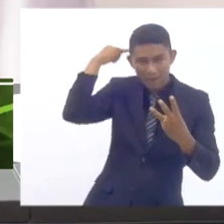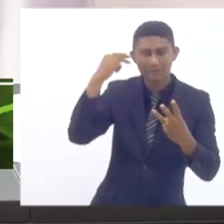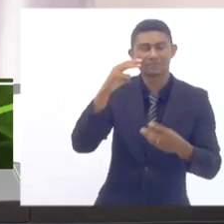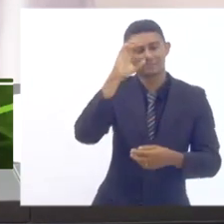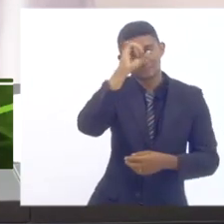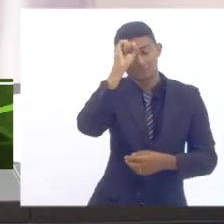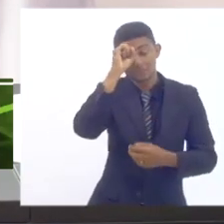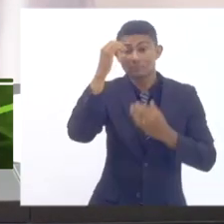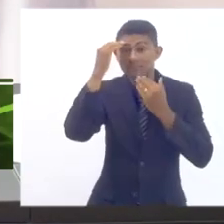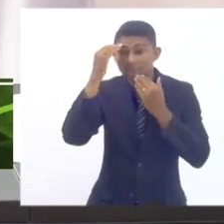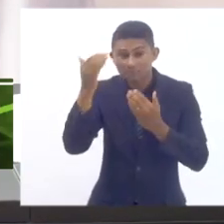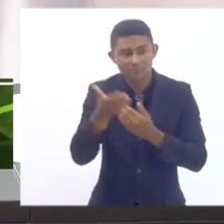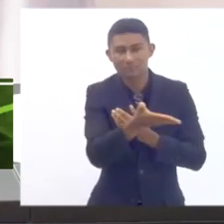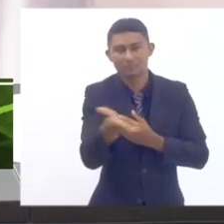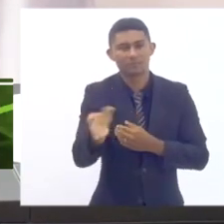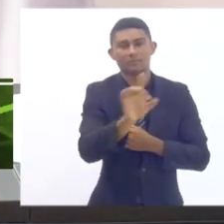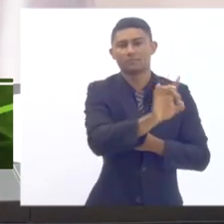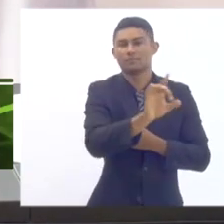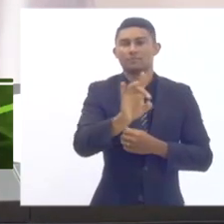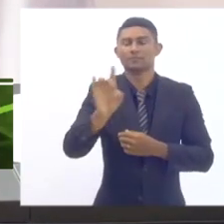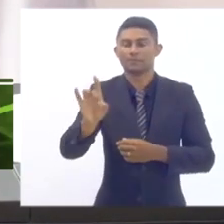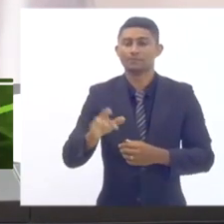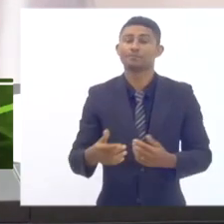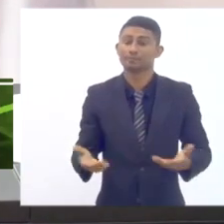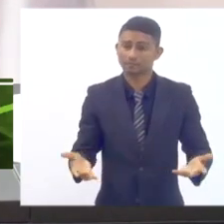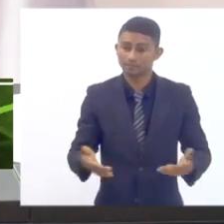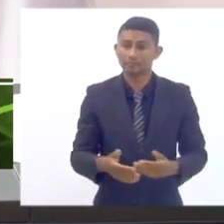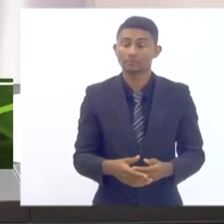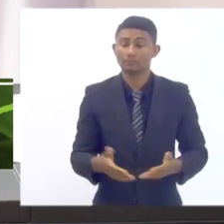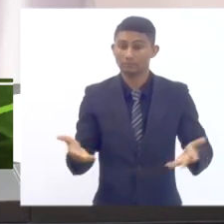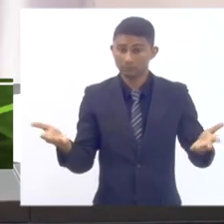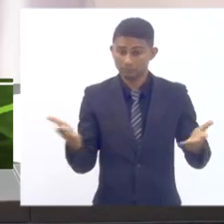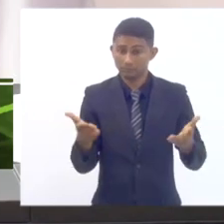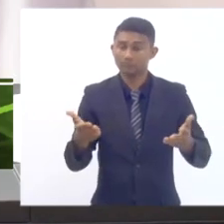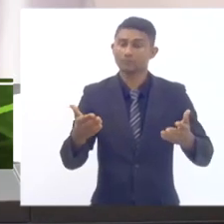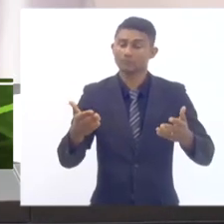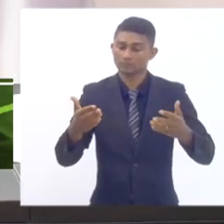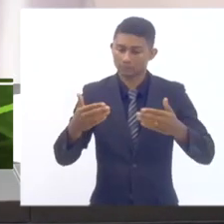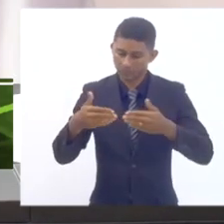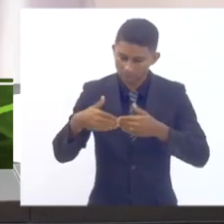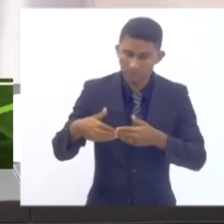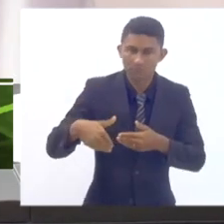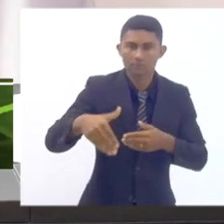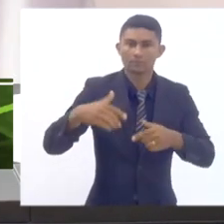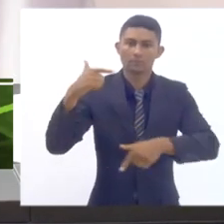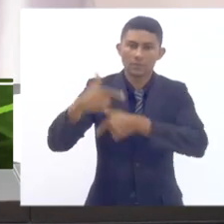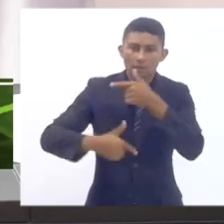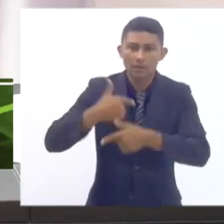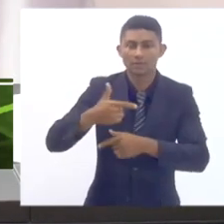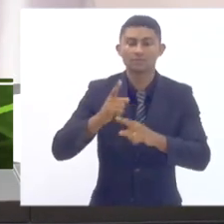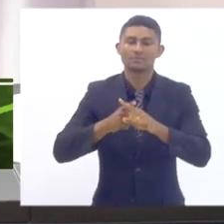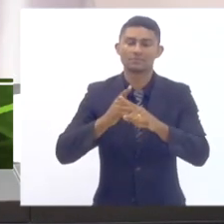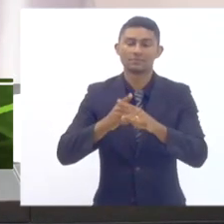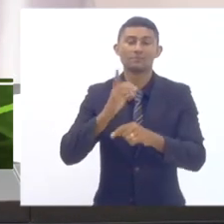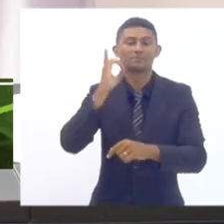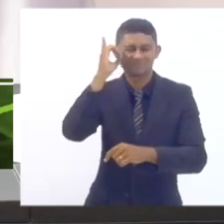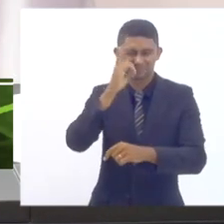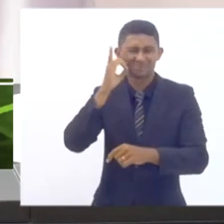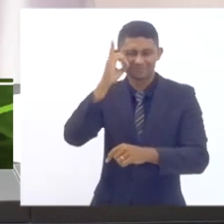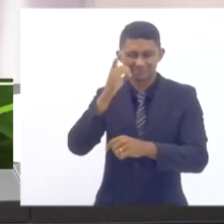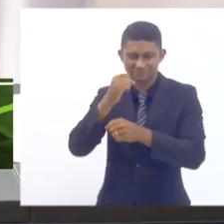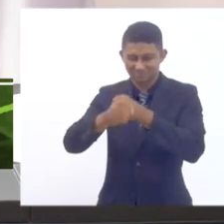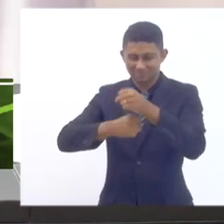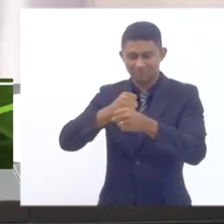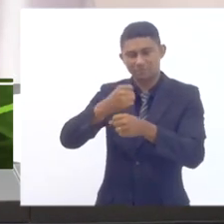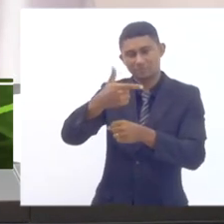só agradecer a cada um pela oportunidade, e vamos daqui para frente trabalhar, que o mandato está chegando ao fim, mas enquanto não chegar, vamos